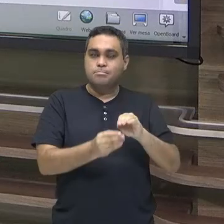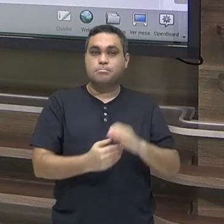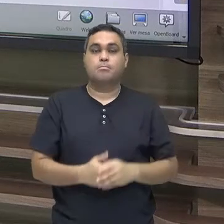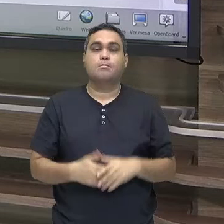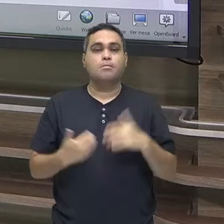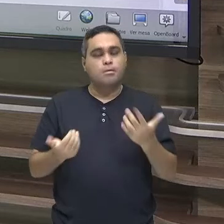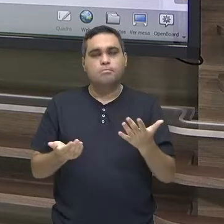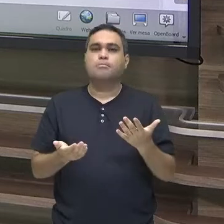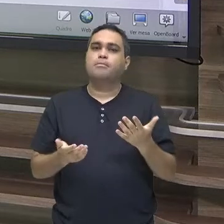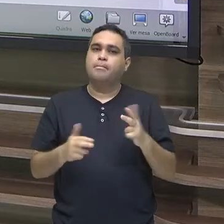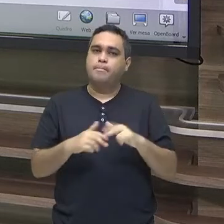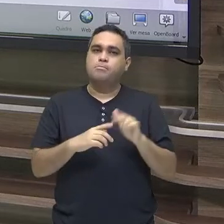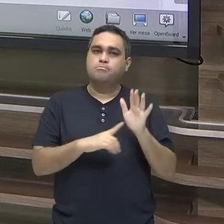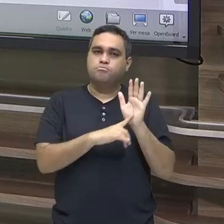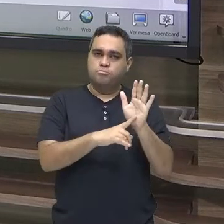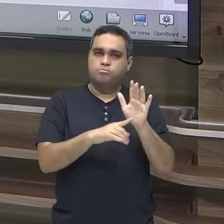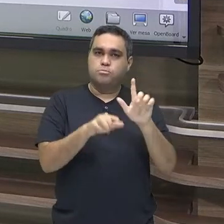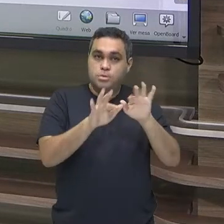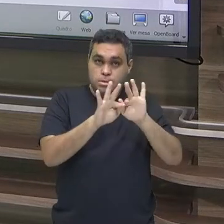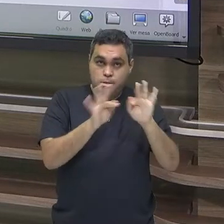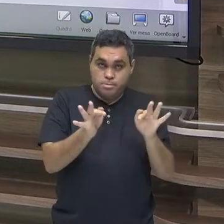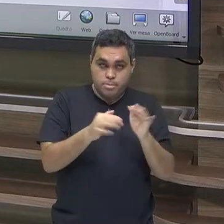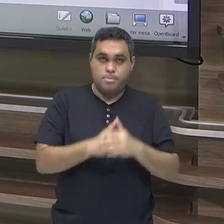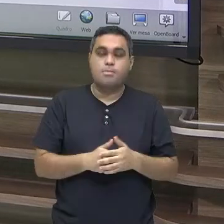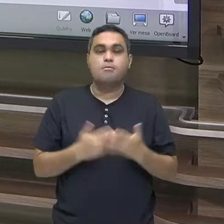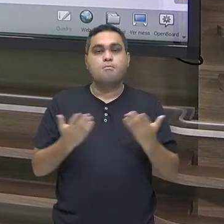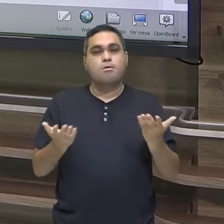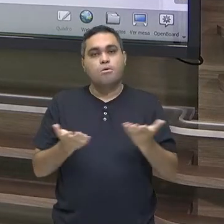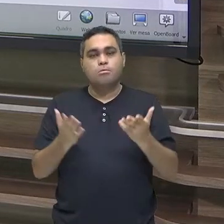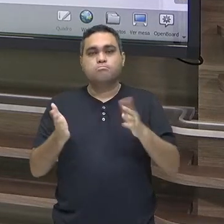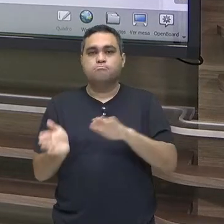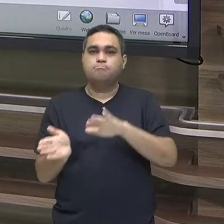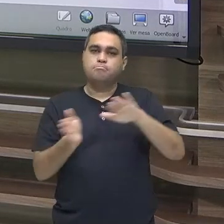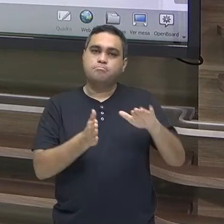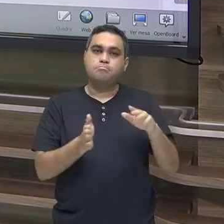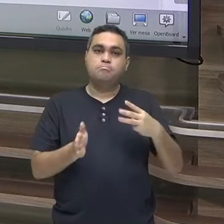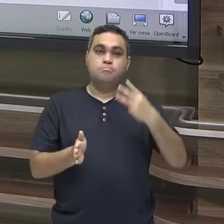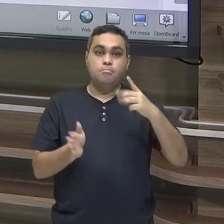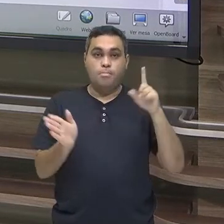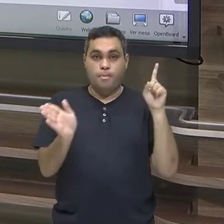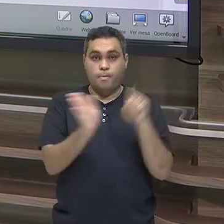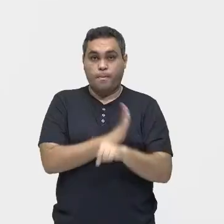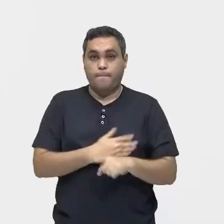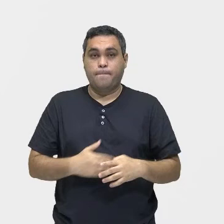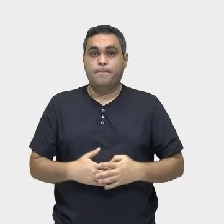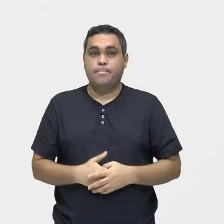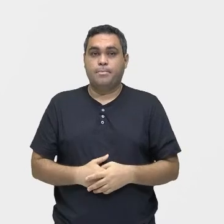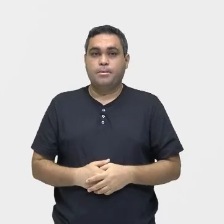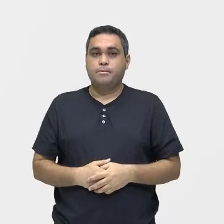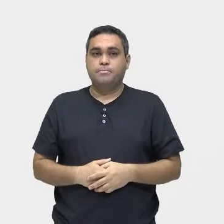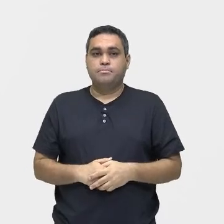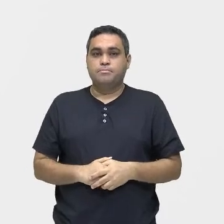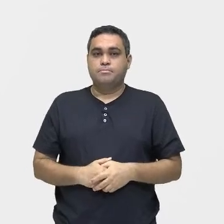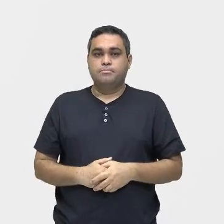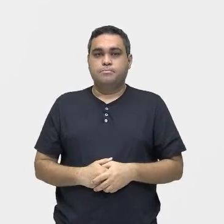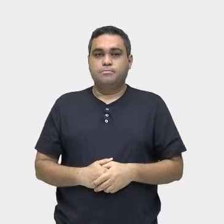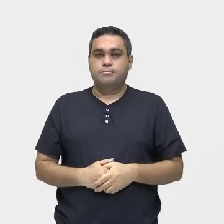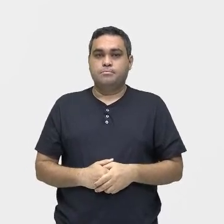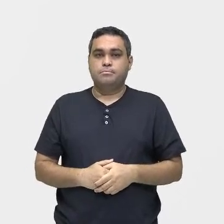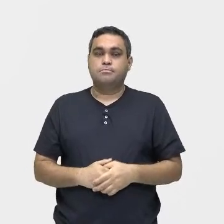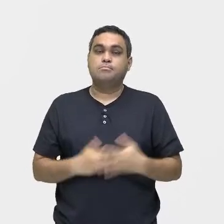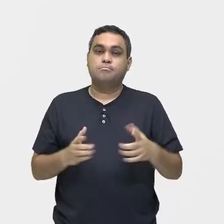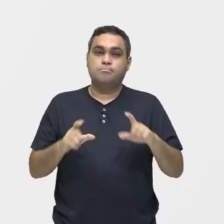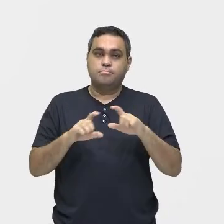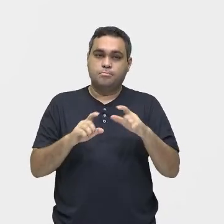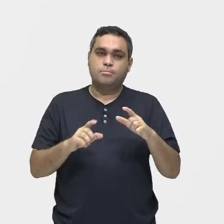Então, por isso ele é determinado simples. Então, seguimos agora para a nossa terceira questão. Vamos ver.